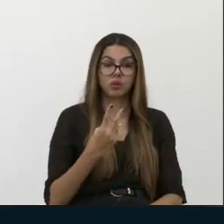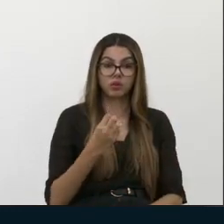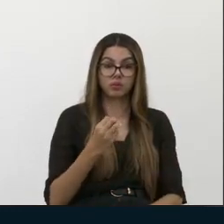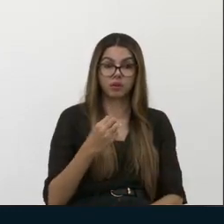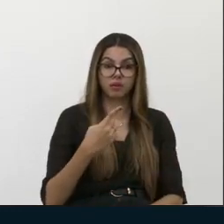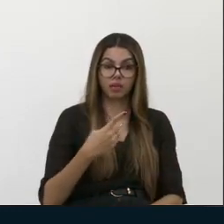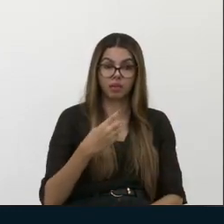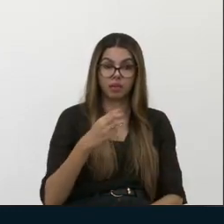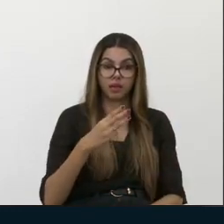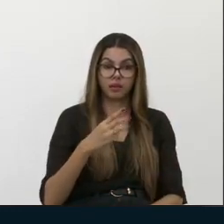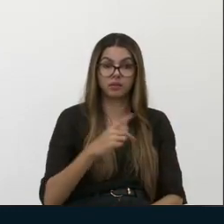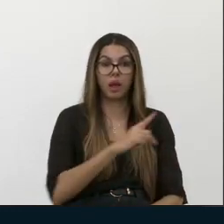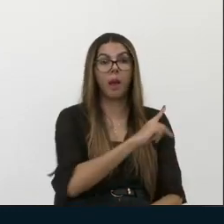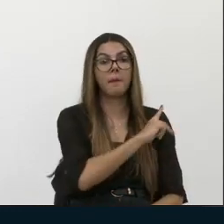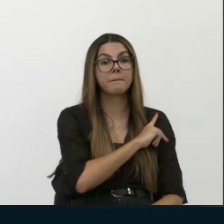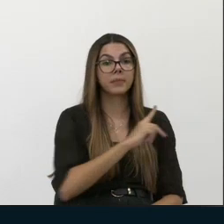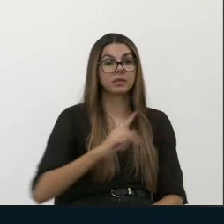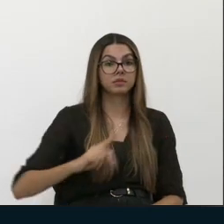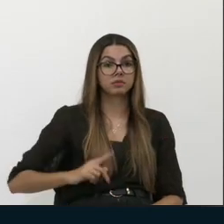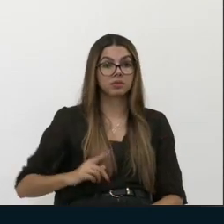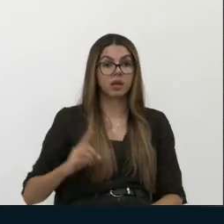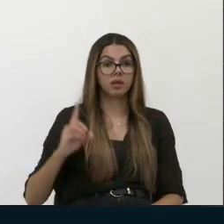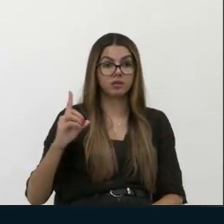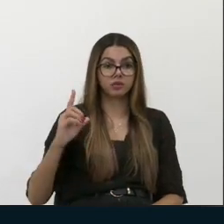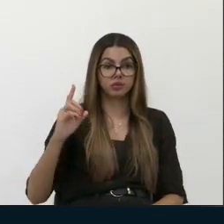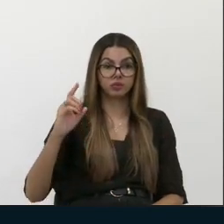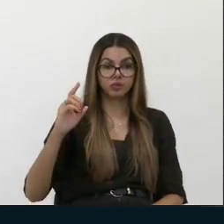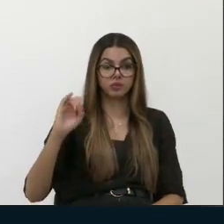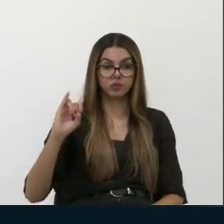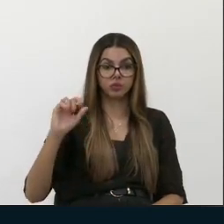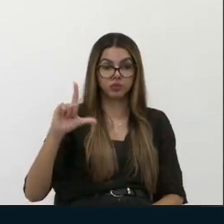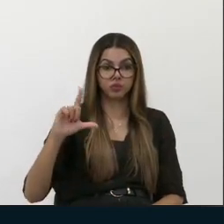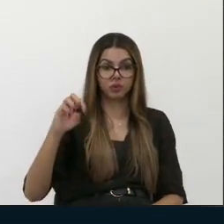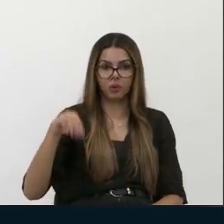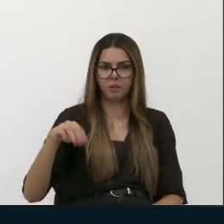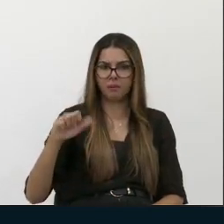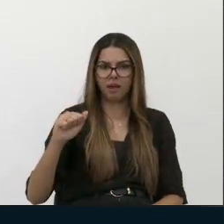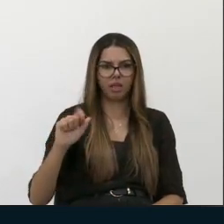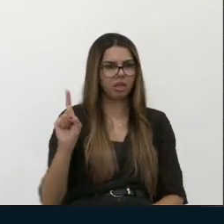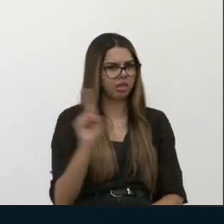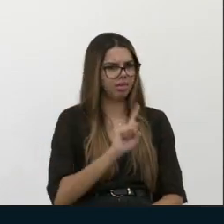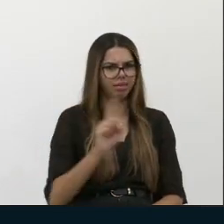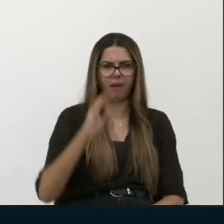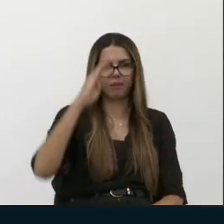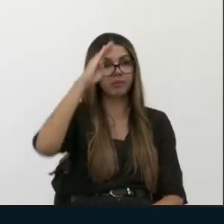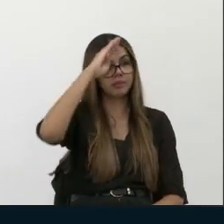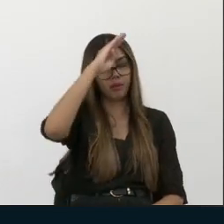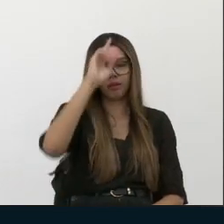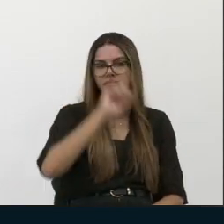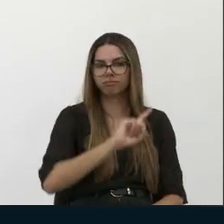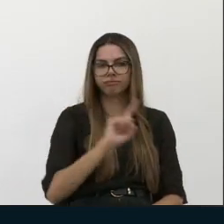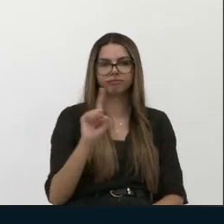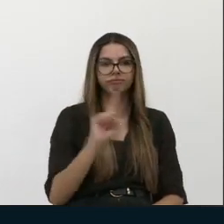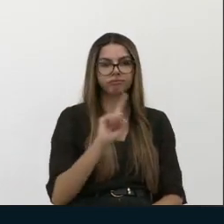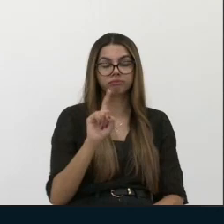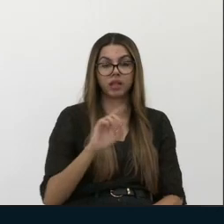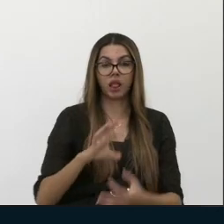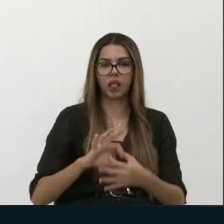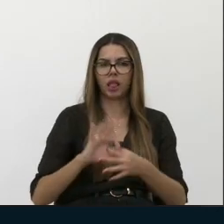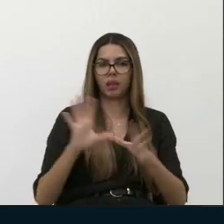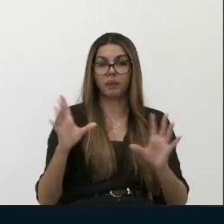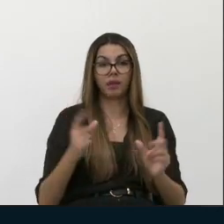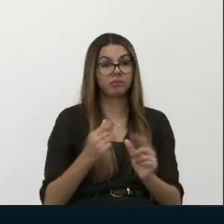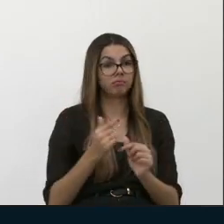2013, a presidência da República era exercida pela Dilma Rousseff, não era o Bolsonaro. Então, esse dinheiro foi liberado. E muito menos, ninguém nem sabia